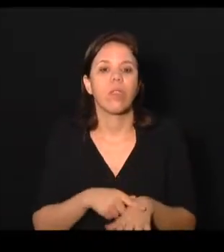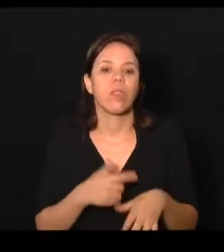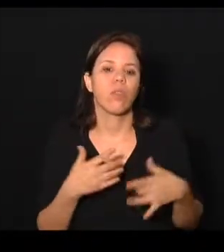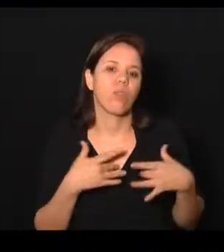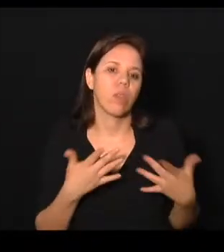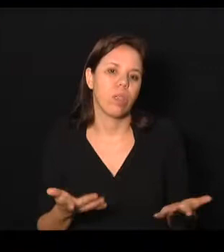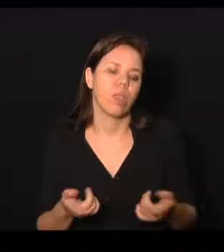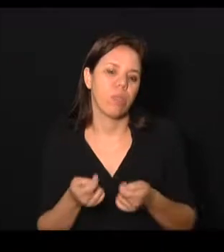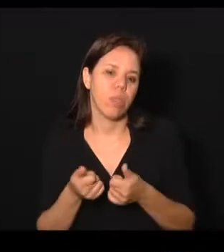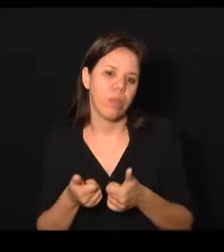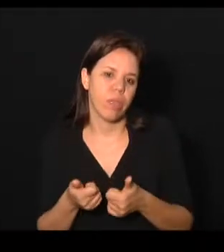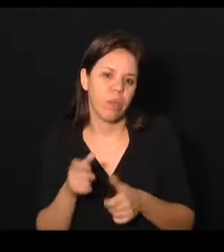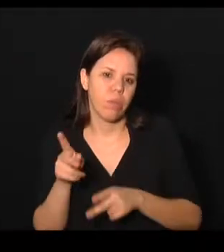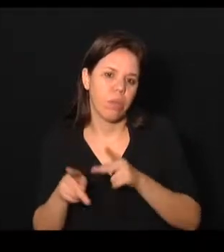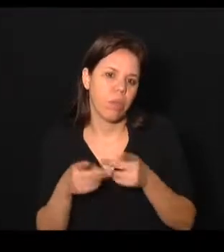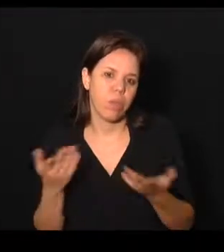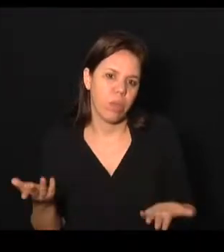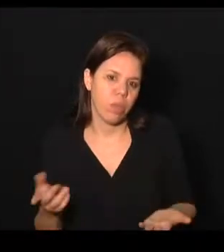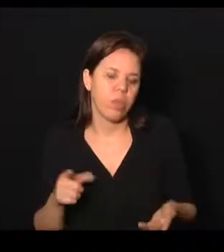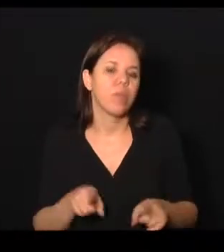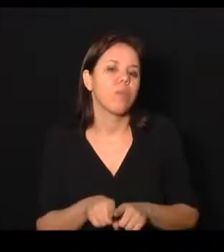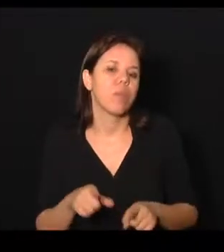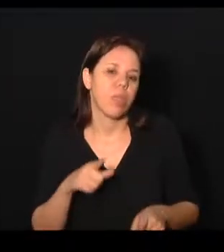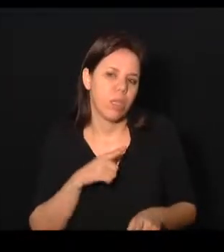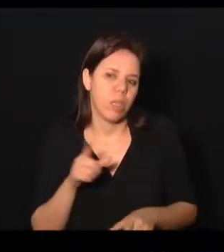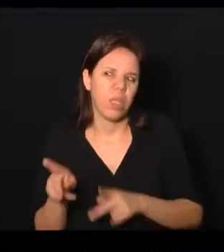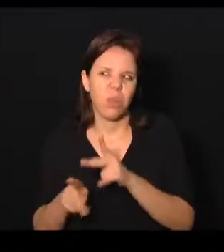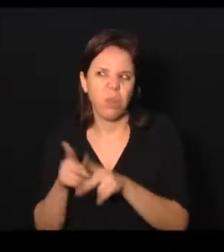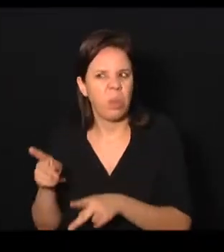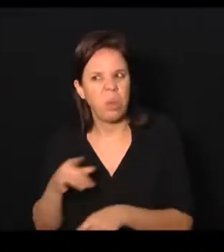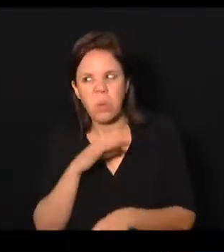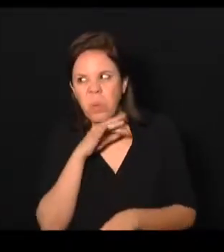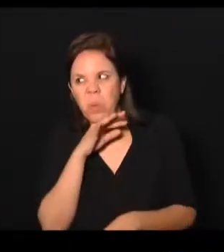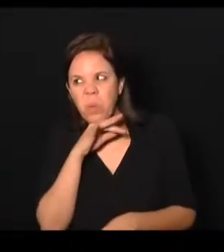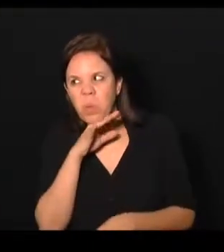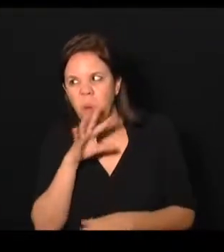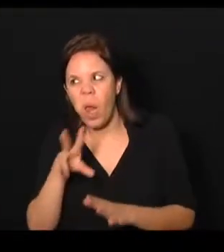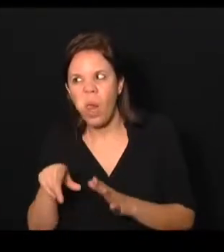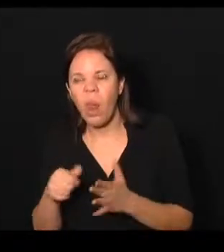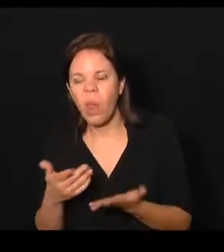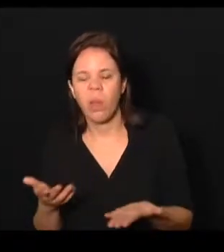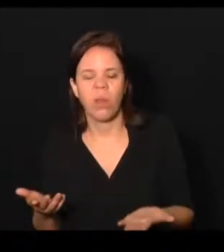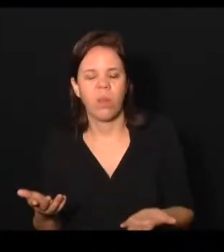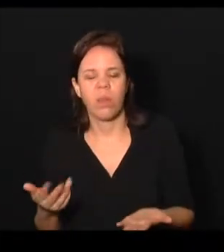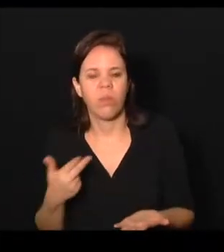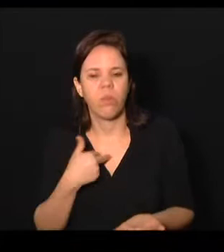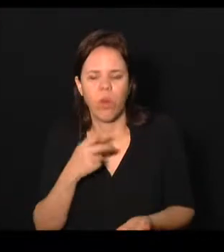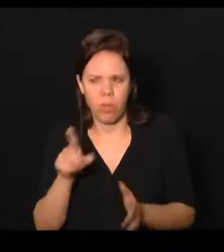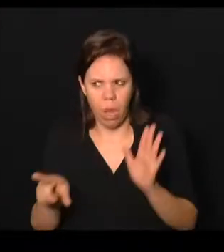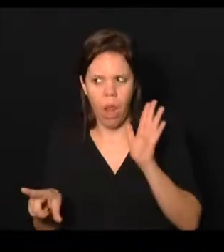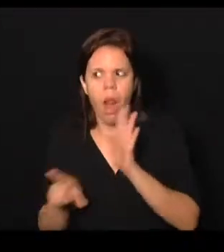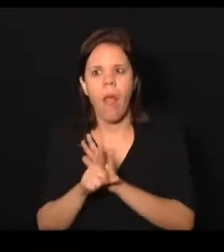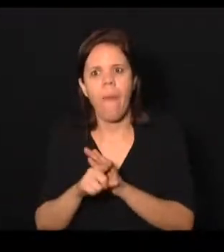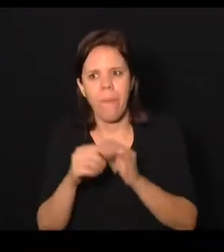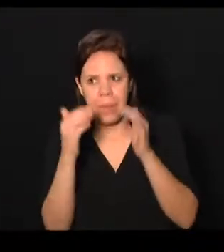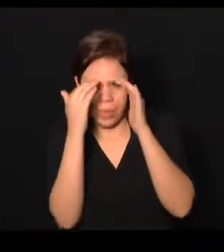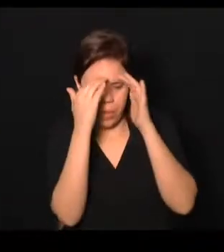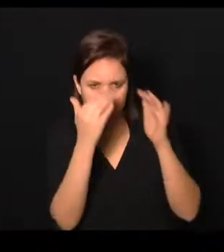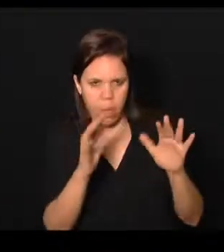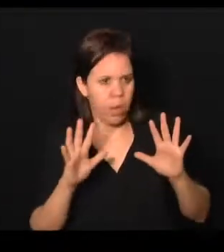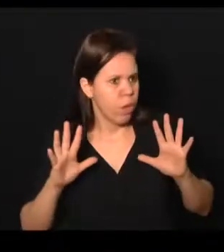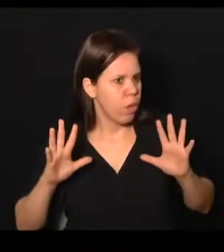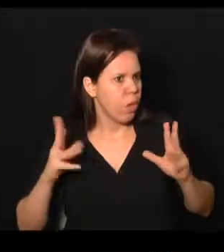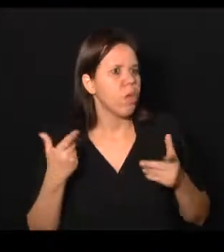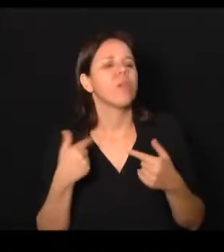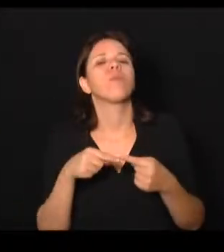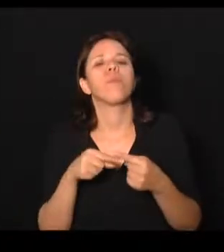benefícios para pessoas bem intencionadas, tem também as pessoas mal intencionadas, né? Então, a lei ela tem que abarcar todo mundo. Ela não